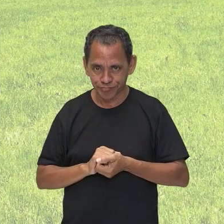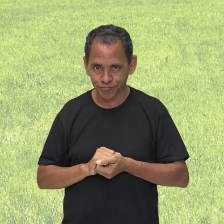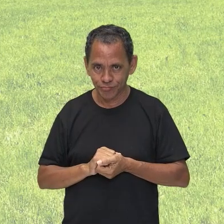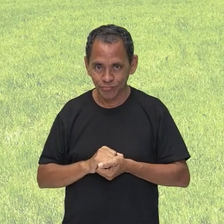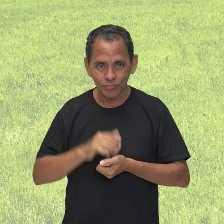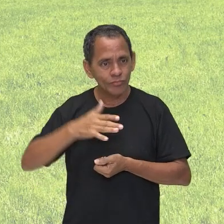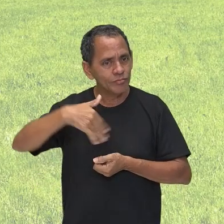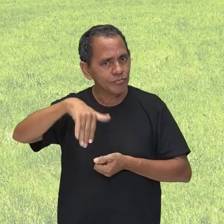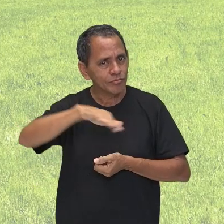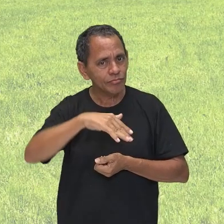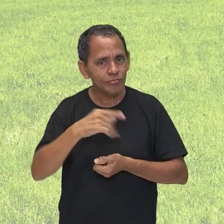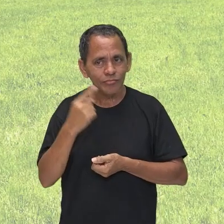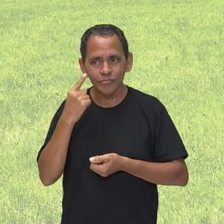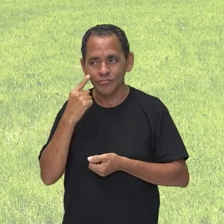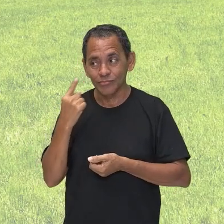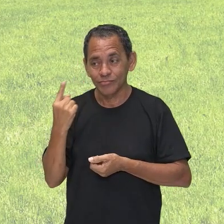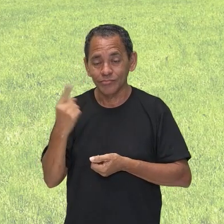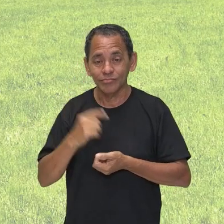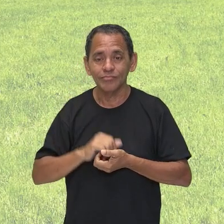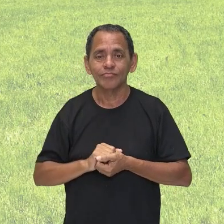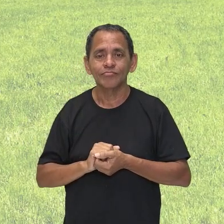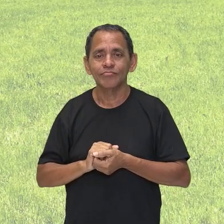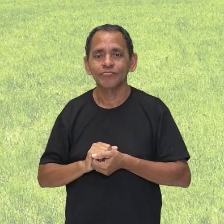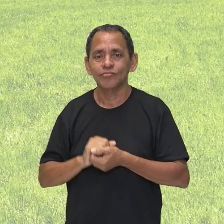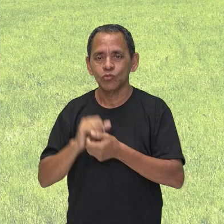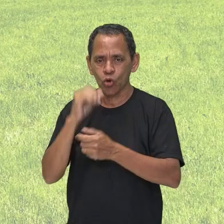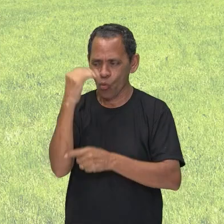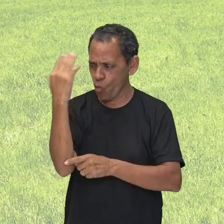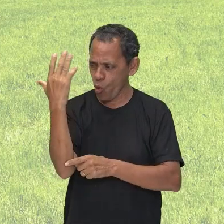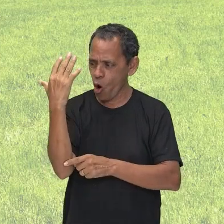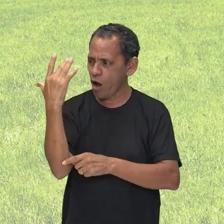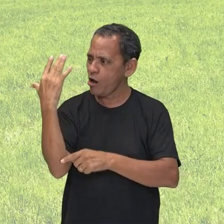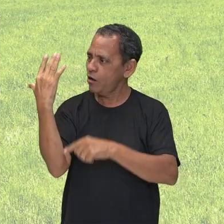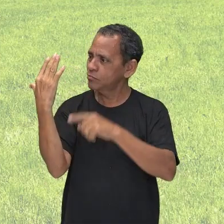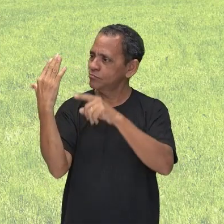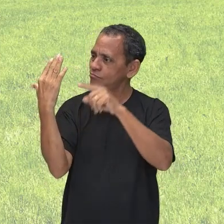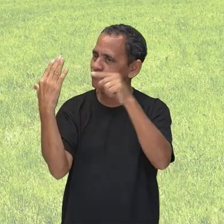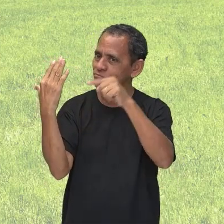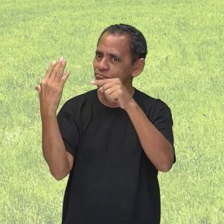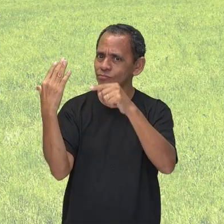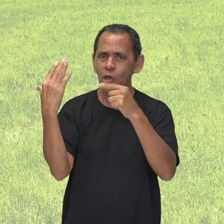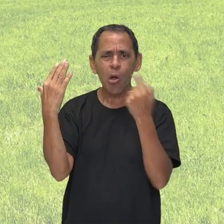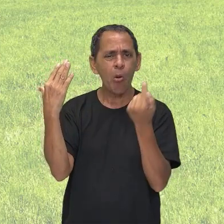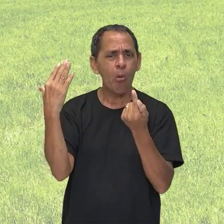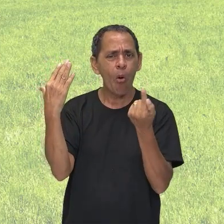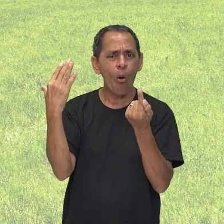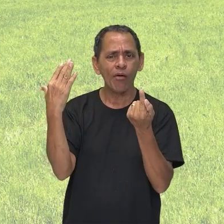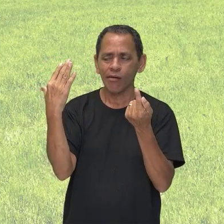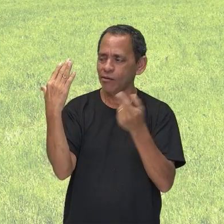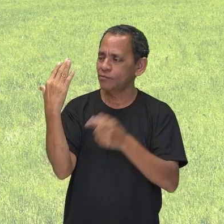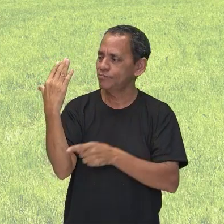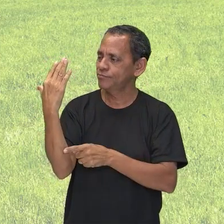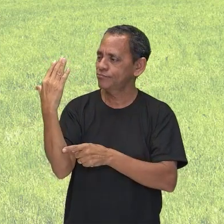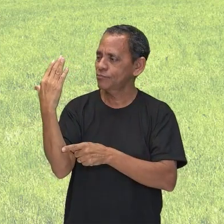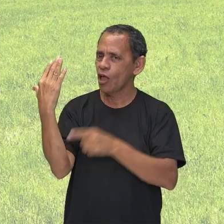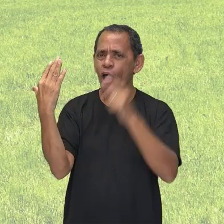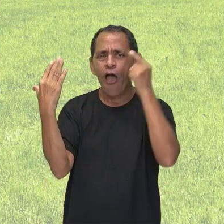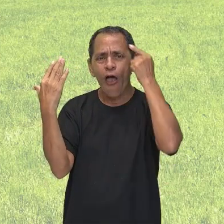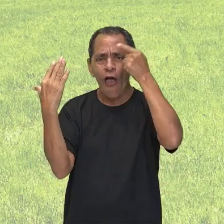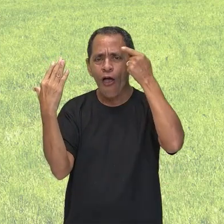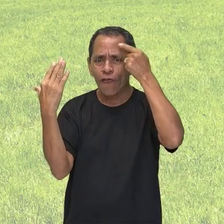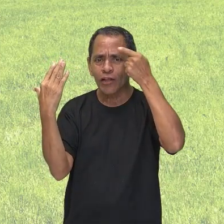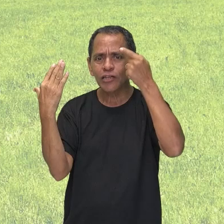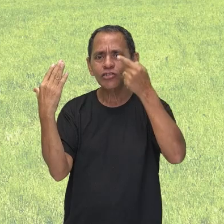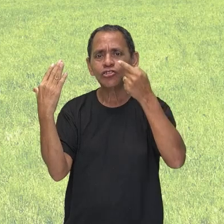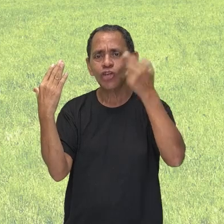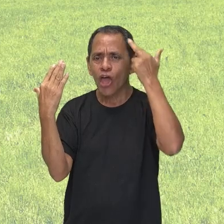aqui a presença de uma única árvore. Então, para começar a refletir sobre o objeto de conhecimento da